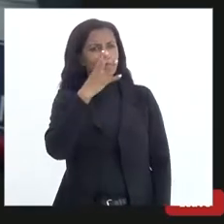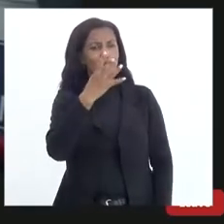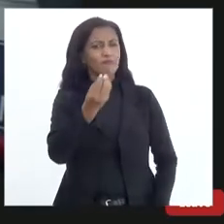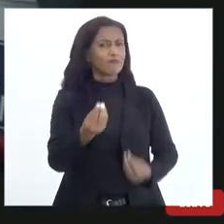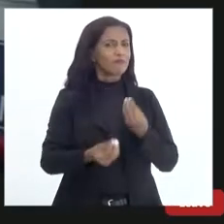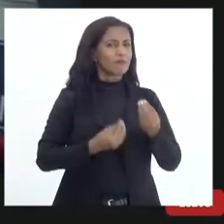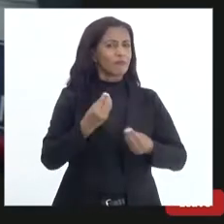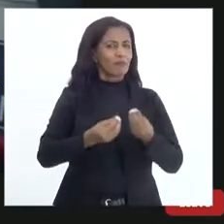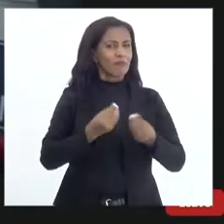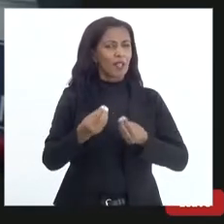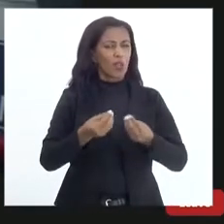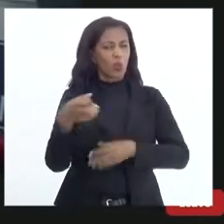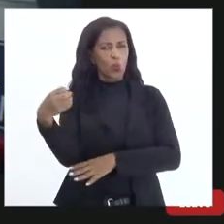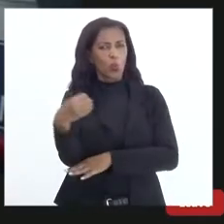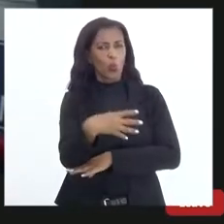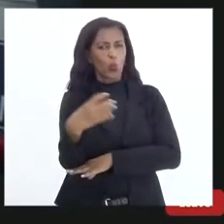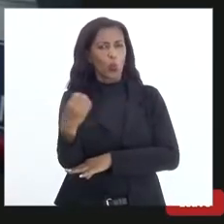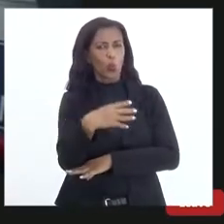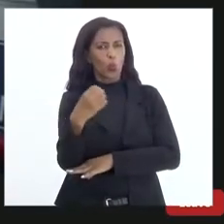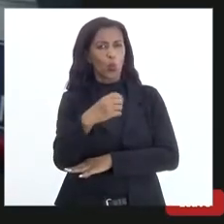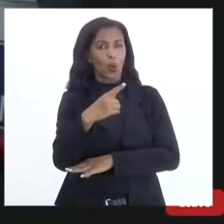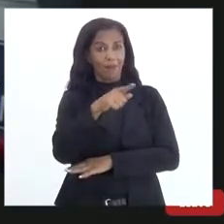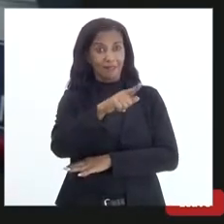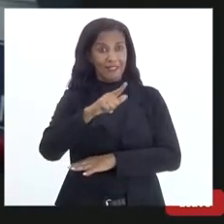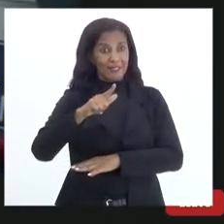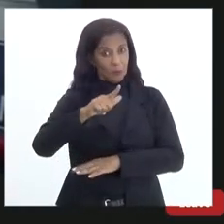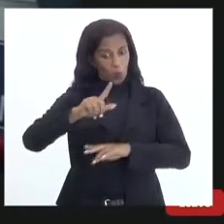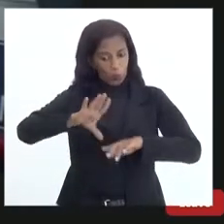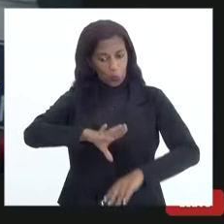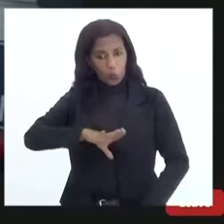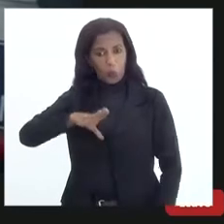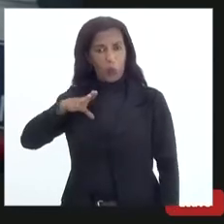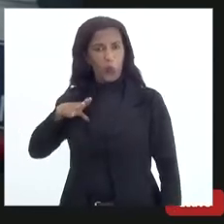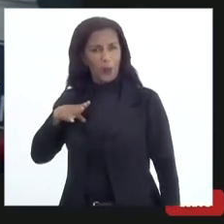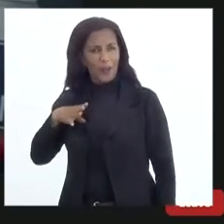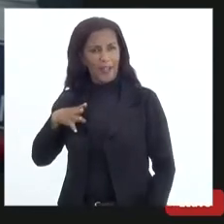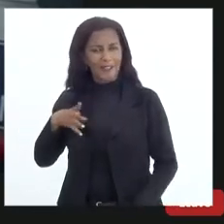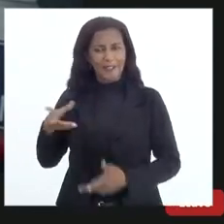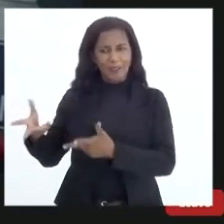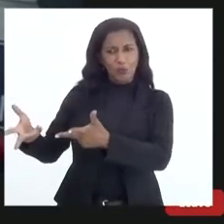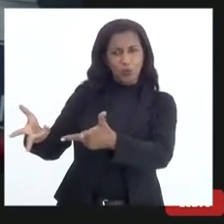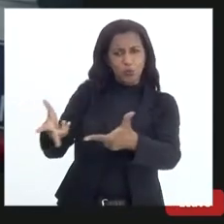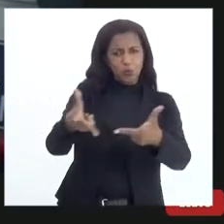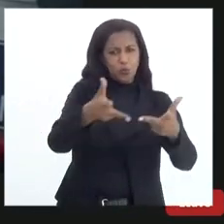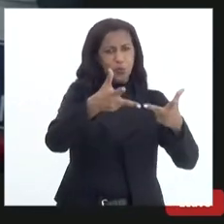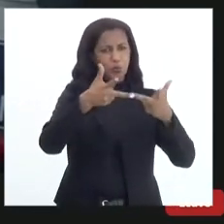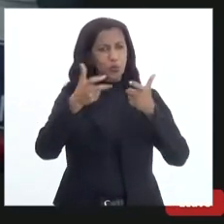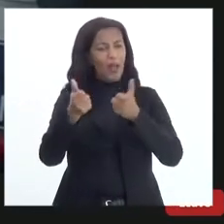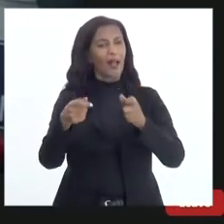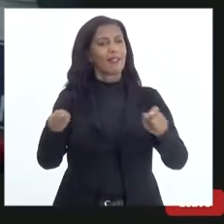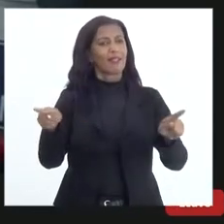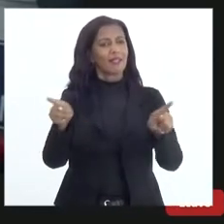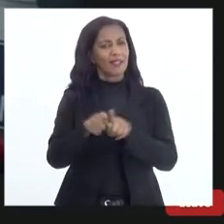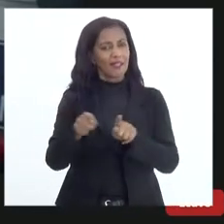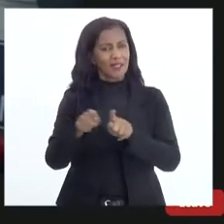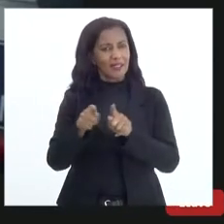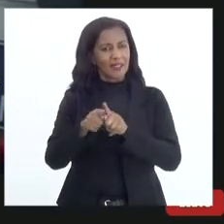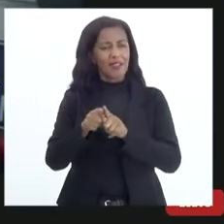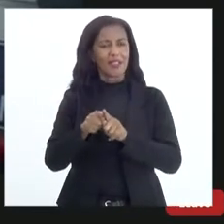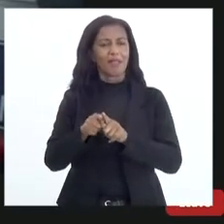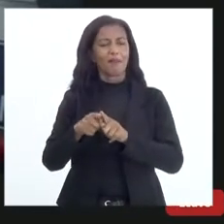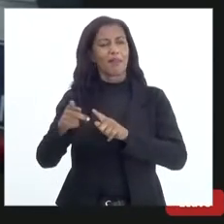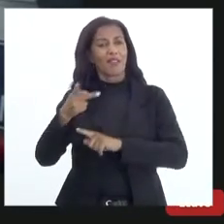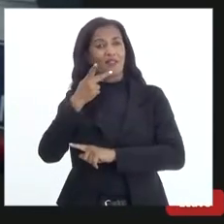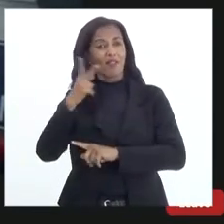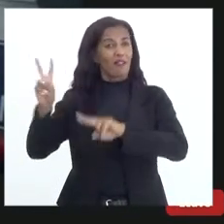uma atualização e não só uma ousadia de instigar também a academia a falar desse